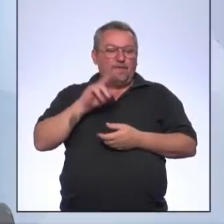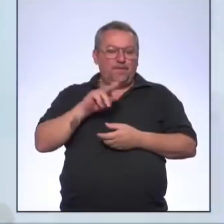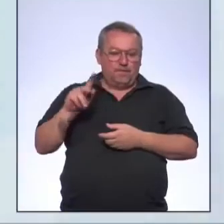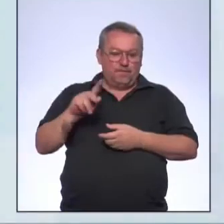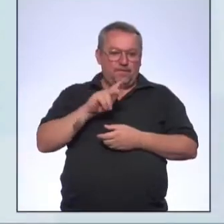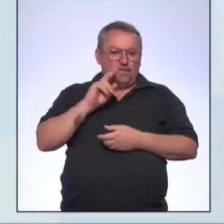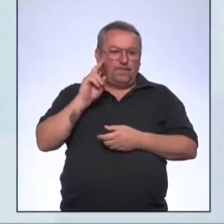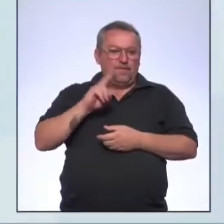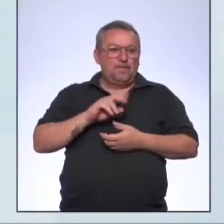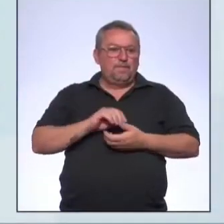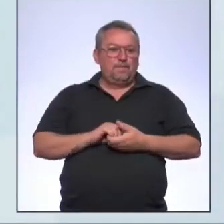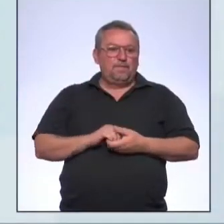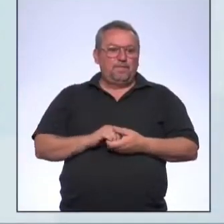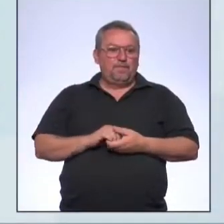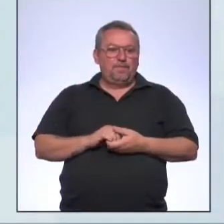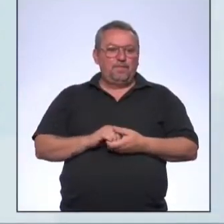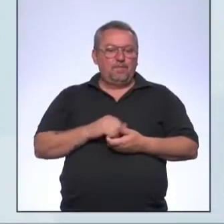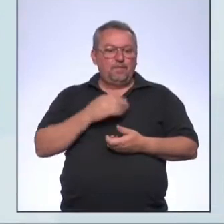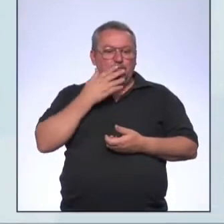professores.